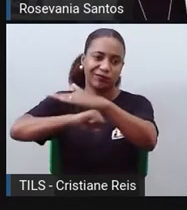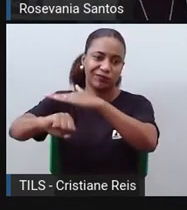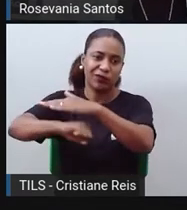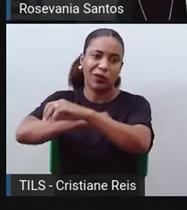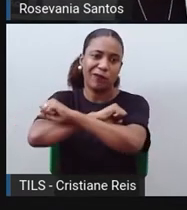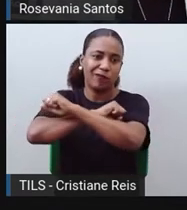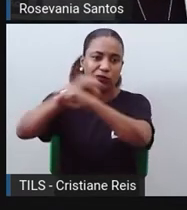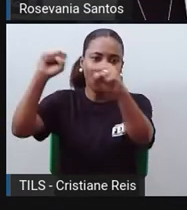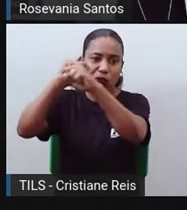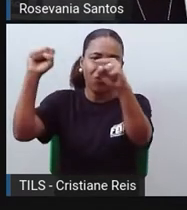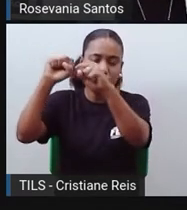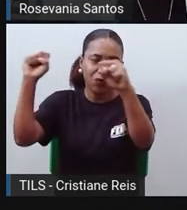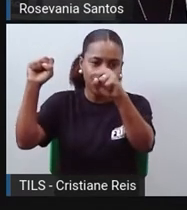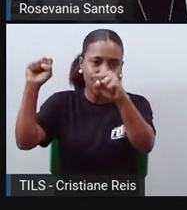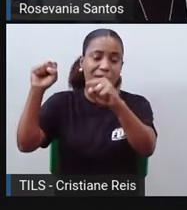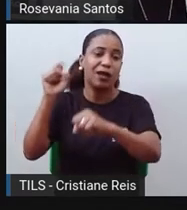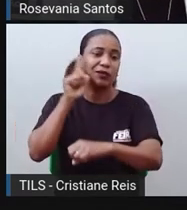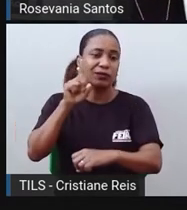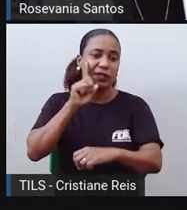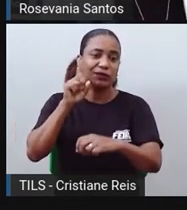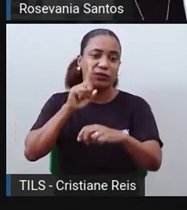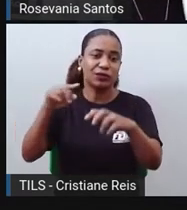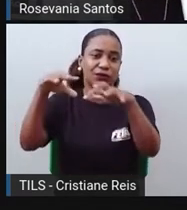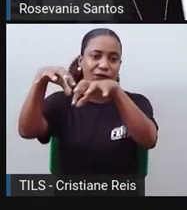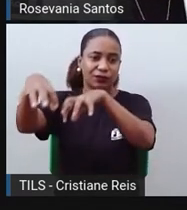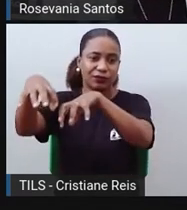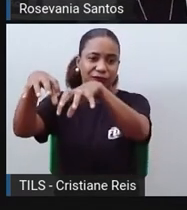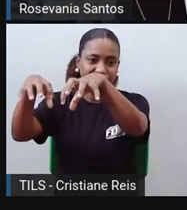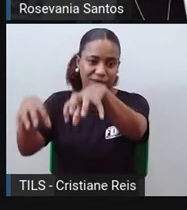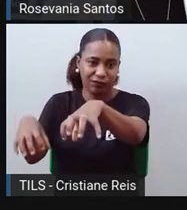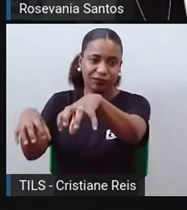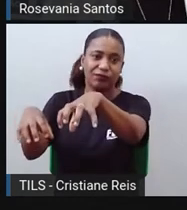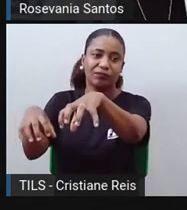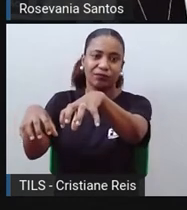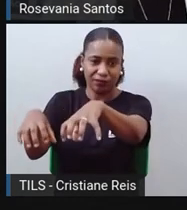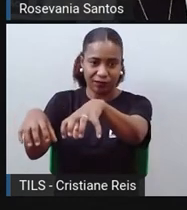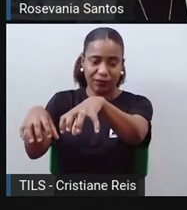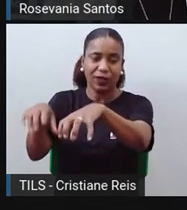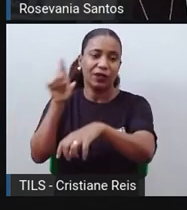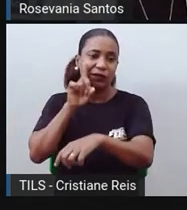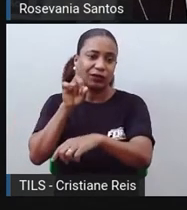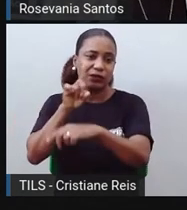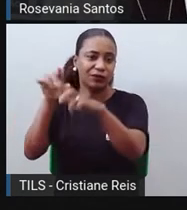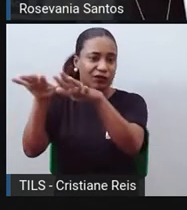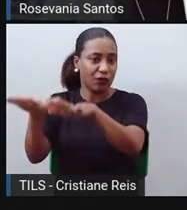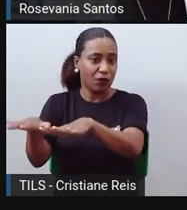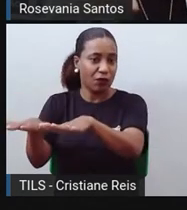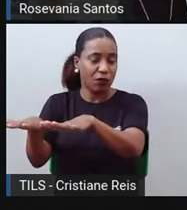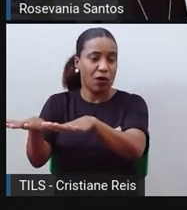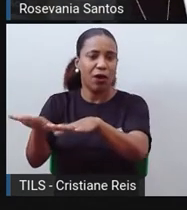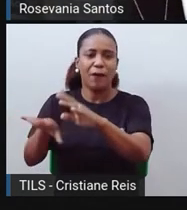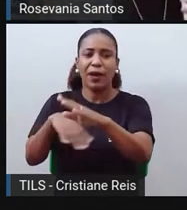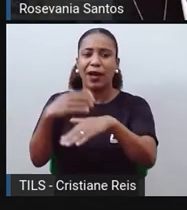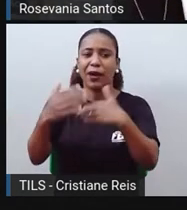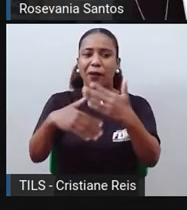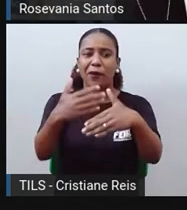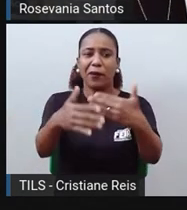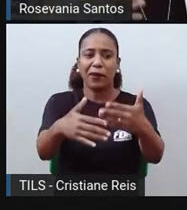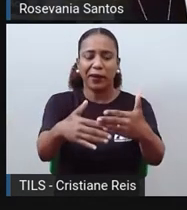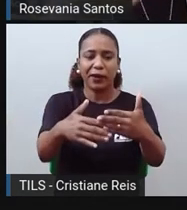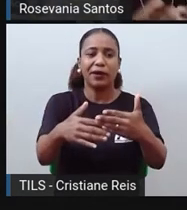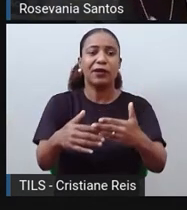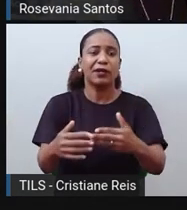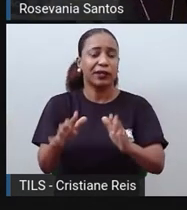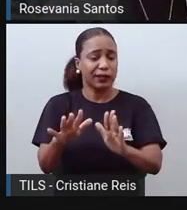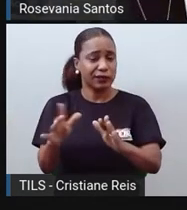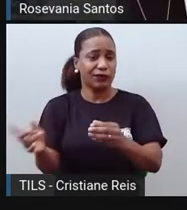eles voltaram ao poder. Disseram inicialmente que ia ser diferente, né, esse grupo aqui, né, disseram que ia ser diferente, que ia dar